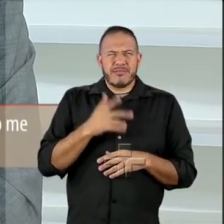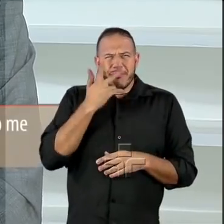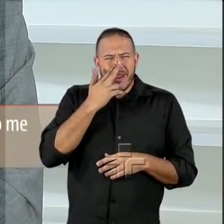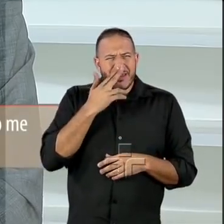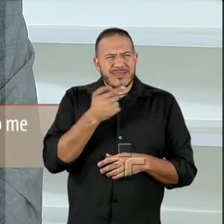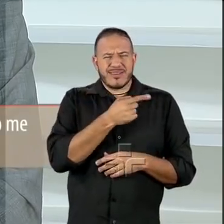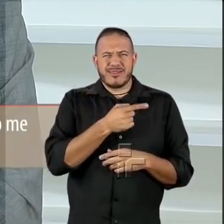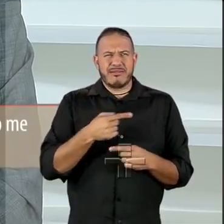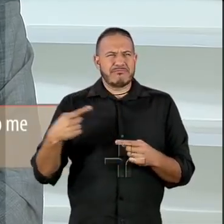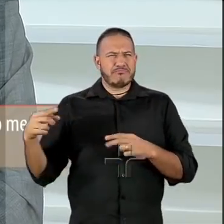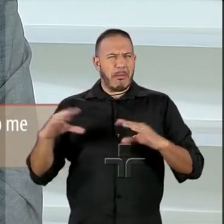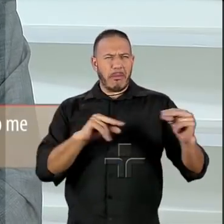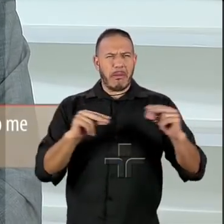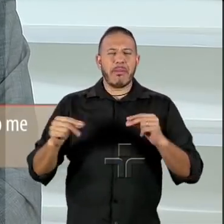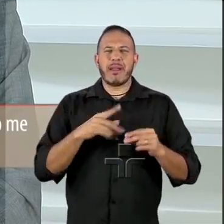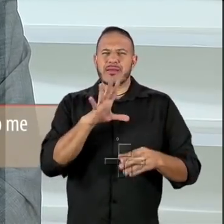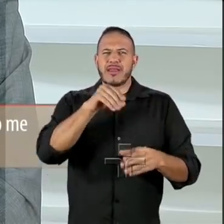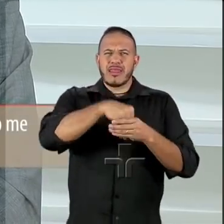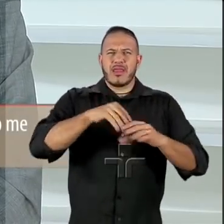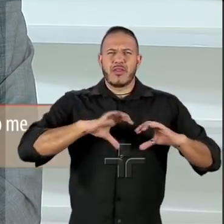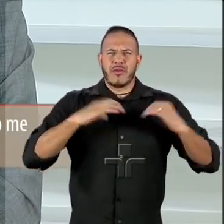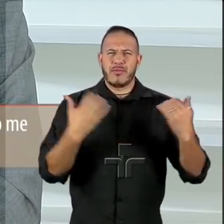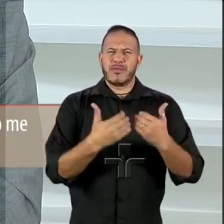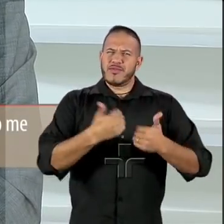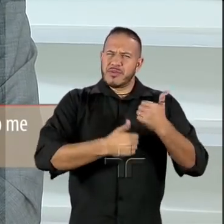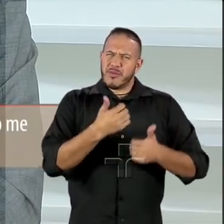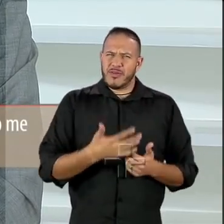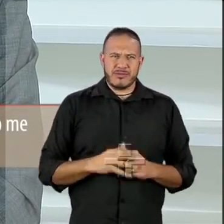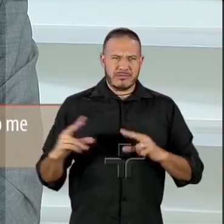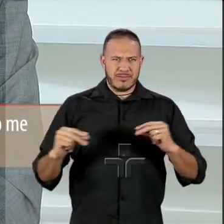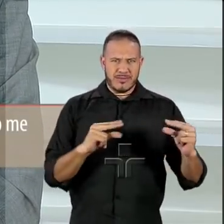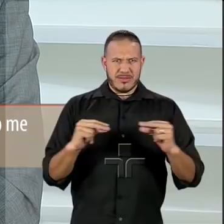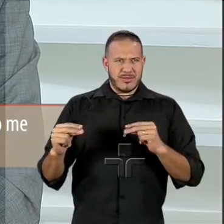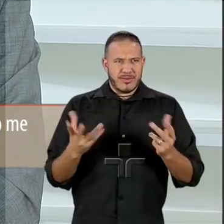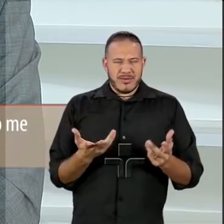que no próprio Supremo Tribunal Federal. Nós